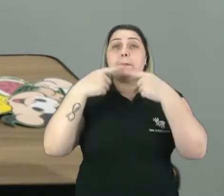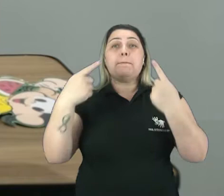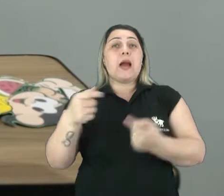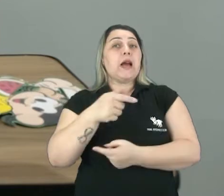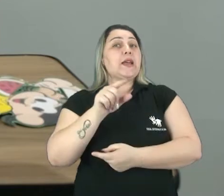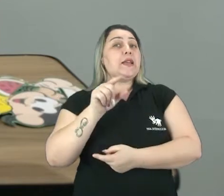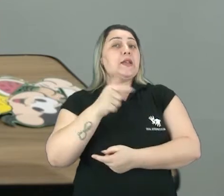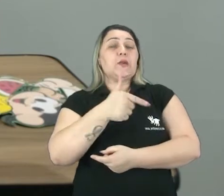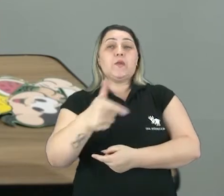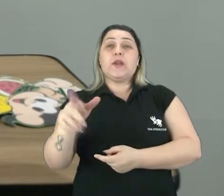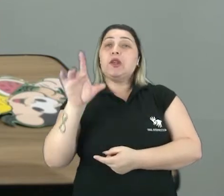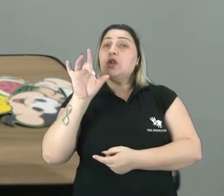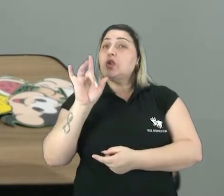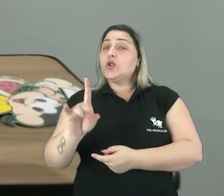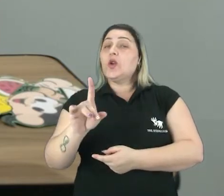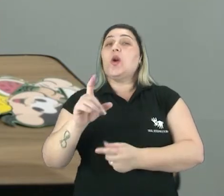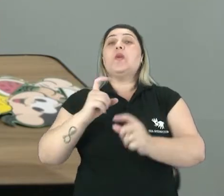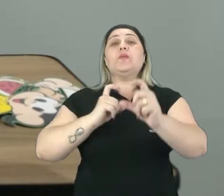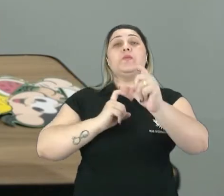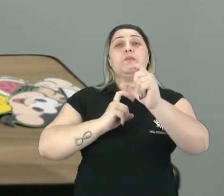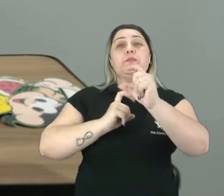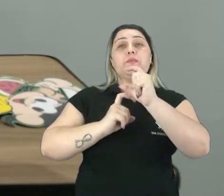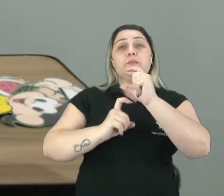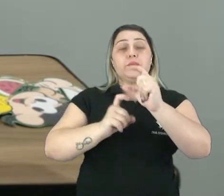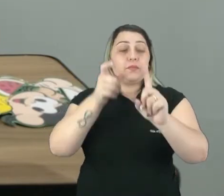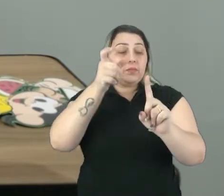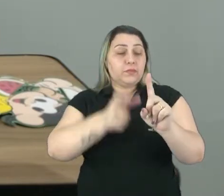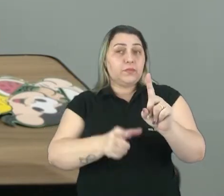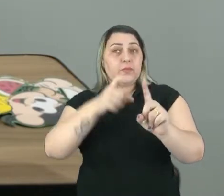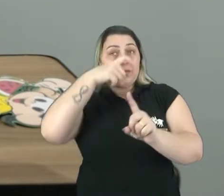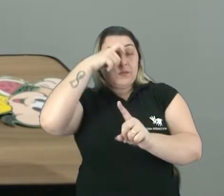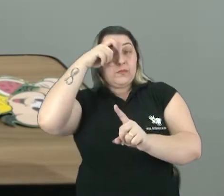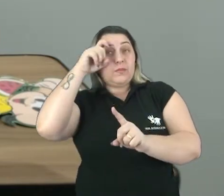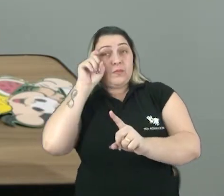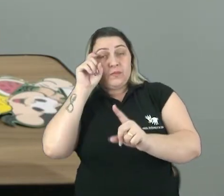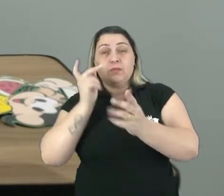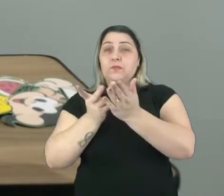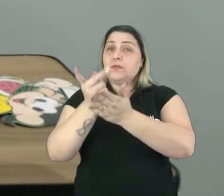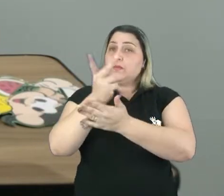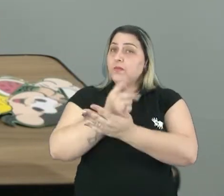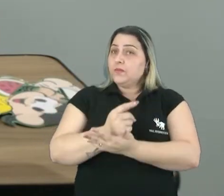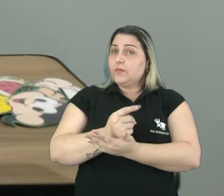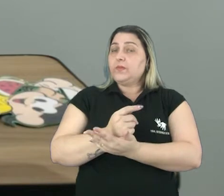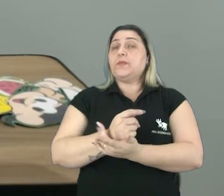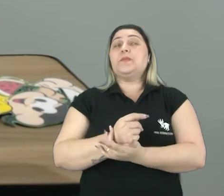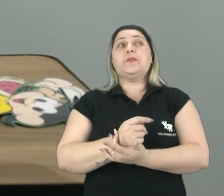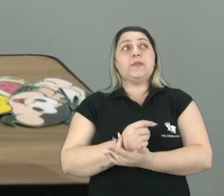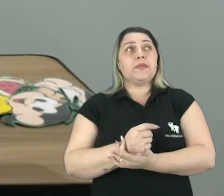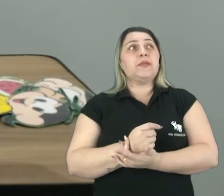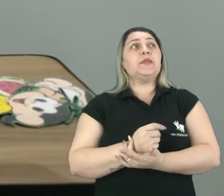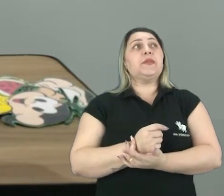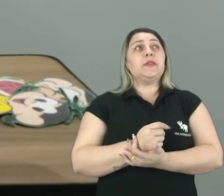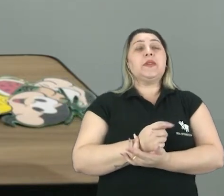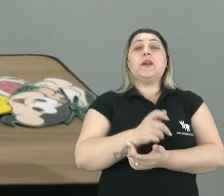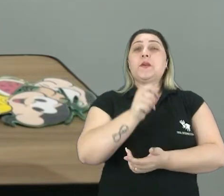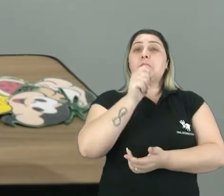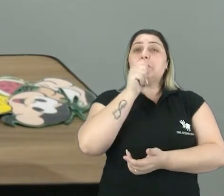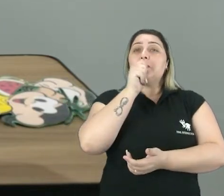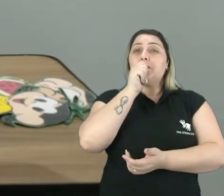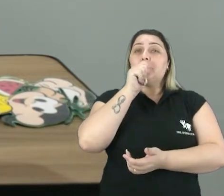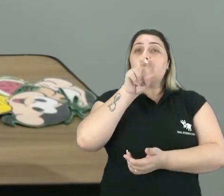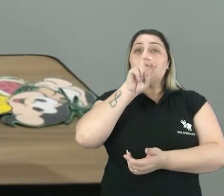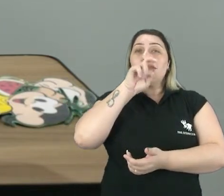não existe só em gibis não existe só os personagens do Maurício de Souza, não existe só os personagens da Turma